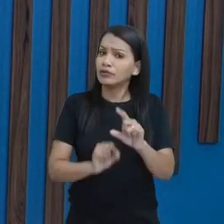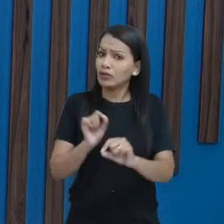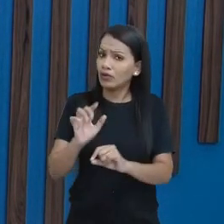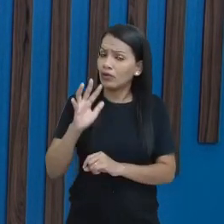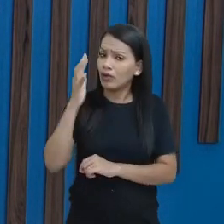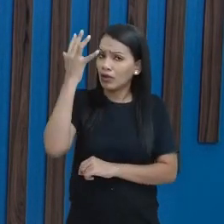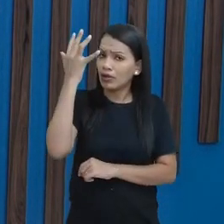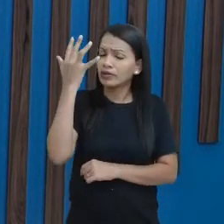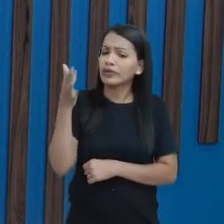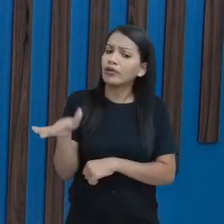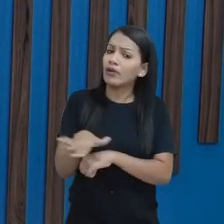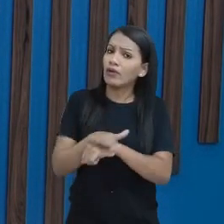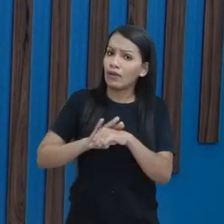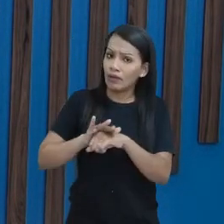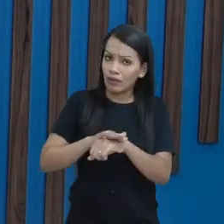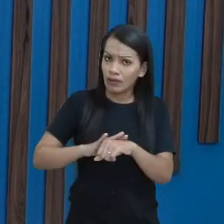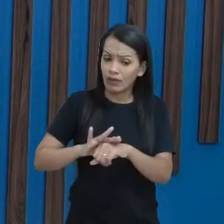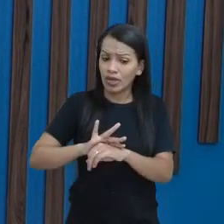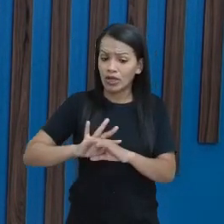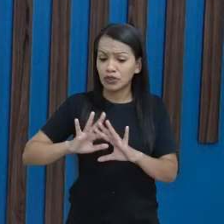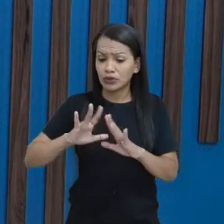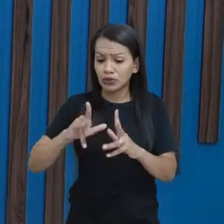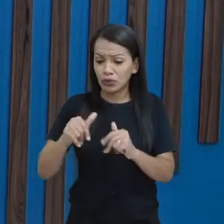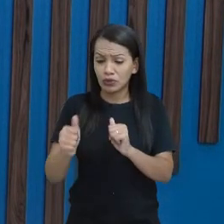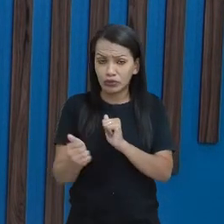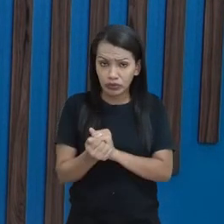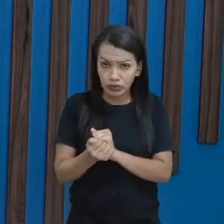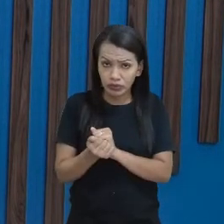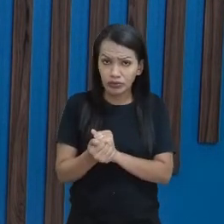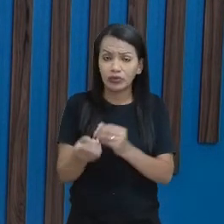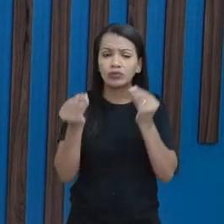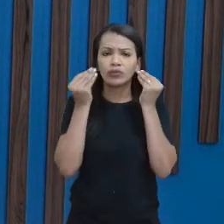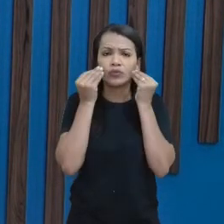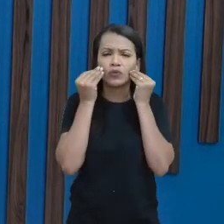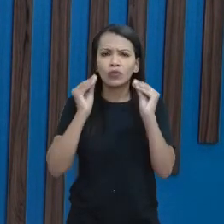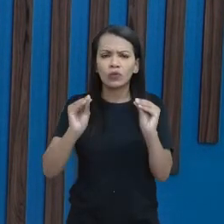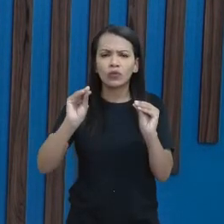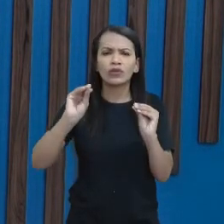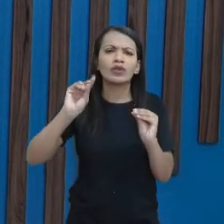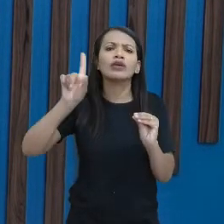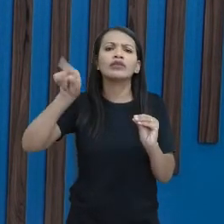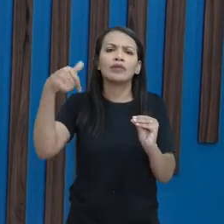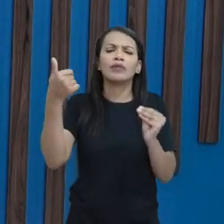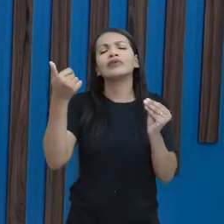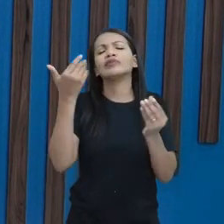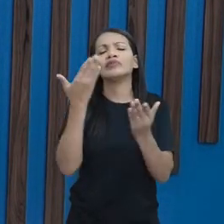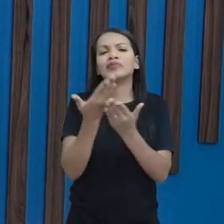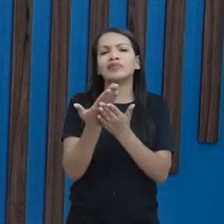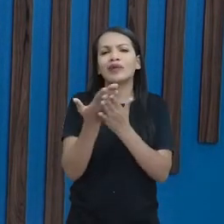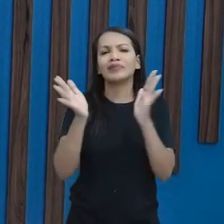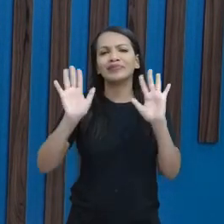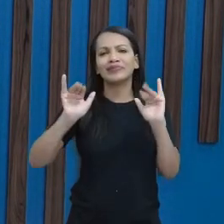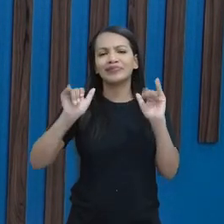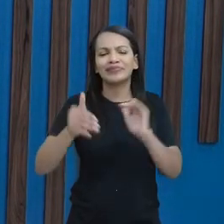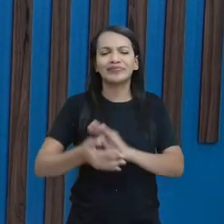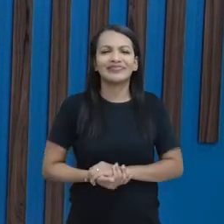decidam, conversem aí todo mundo junto para fazer esse trabalho. Um beijo e até a próxima aula.